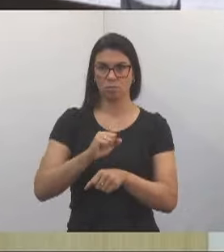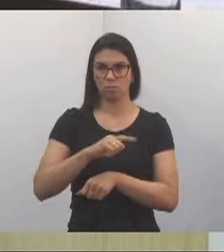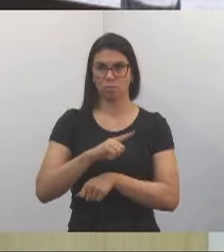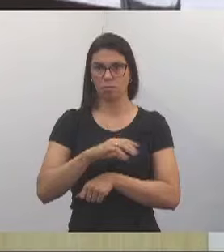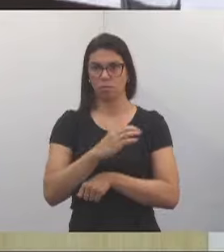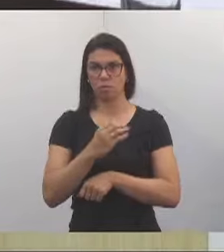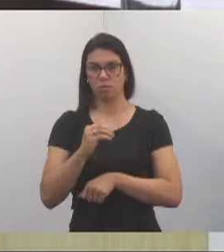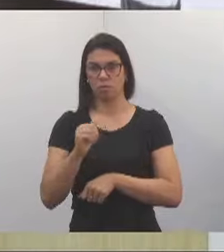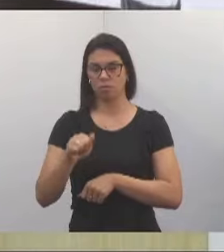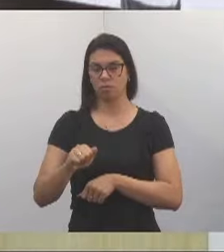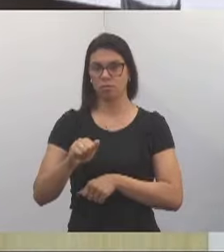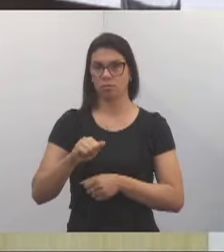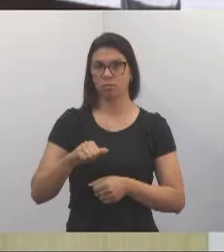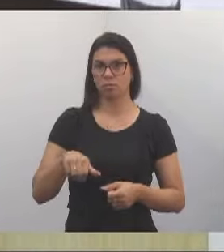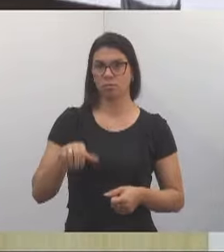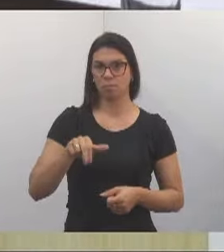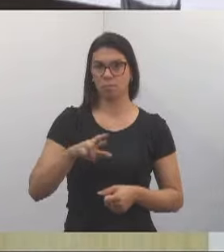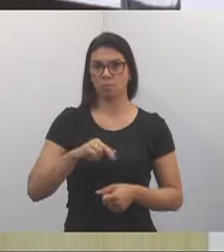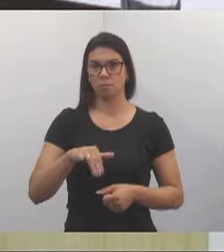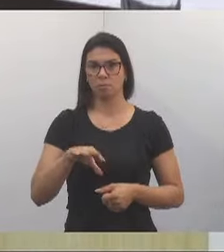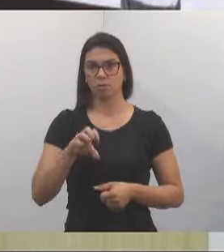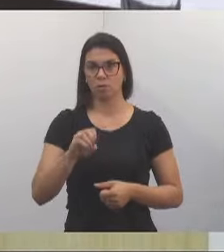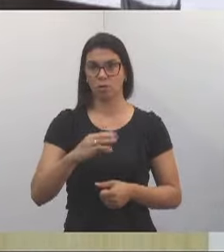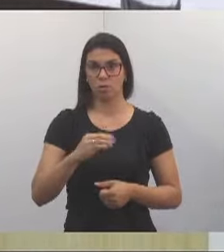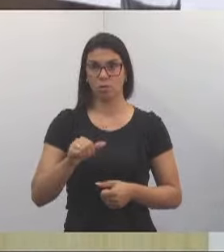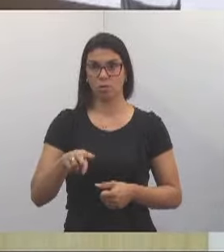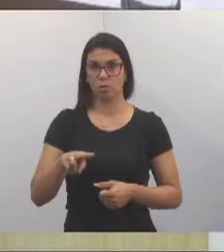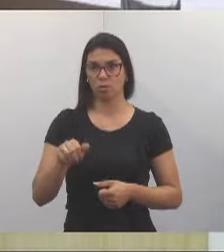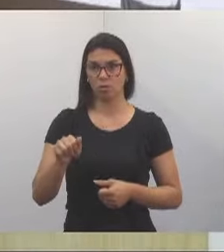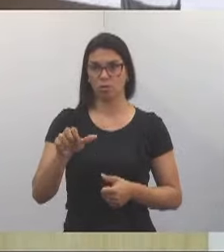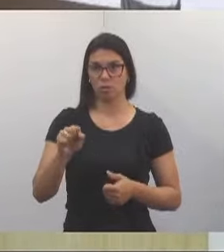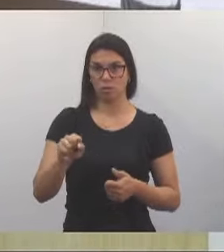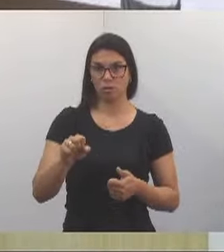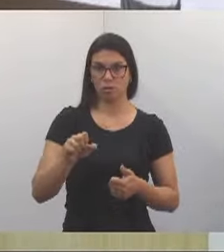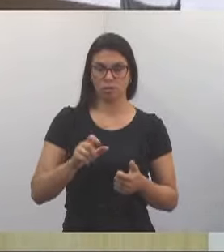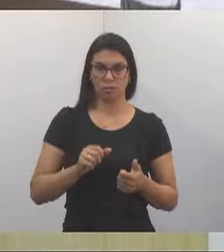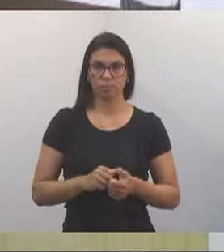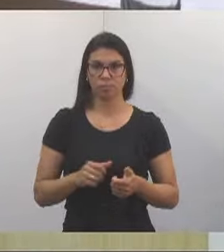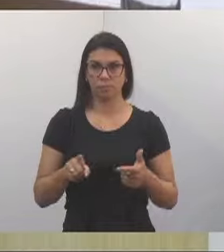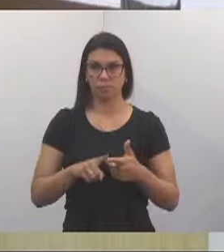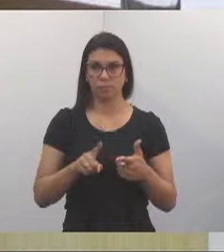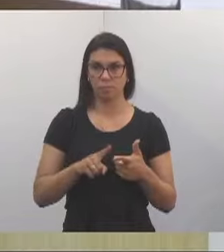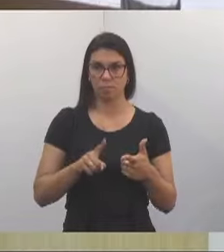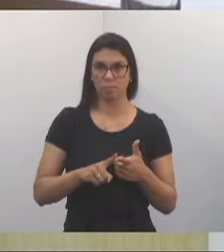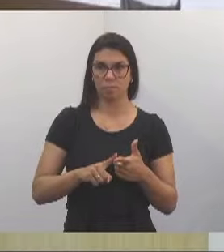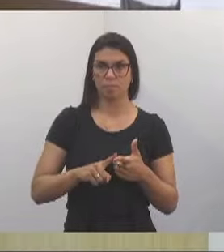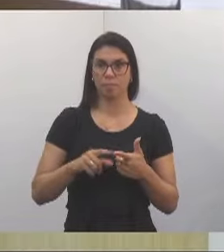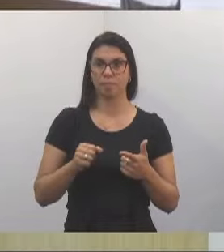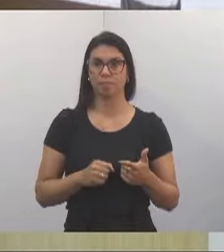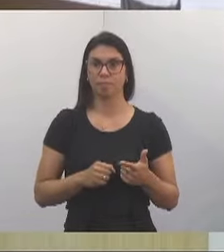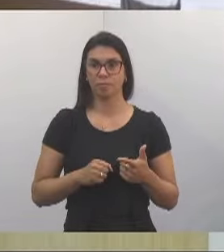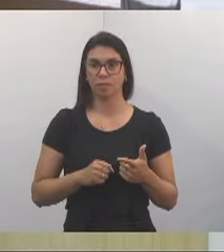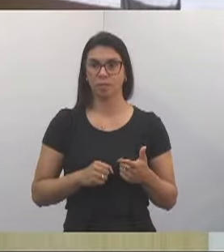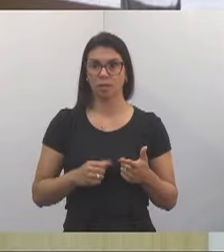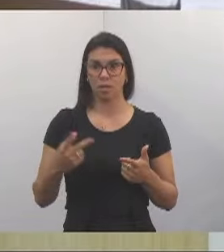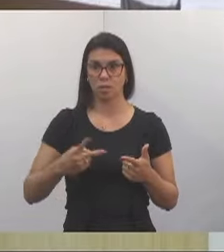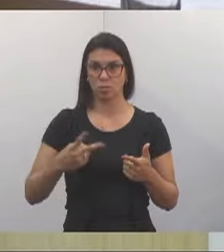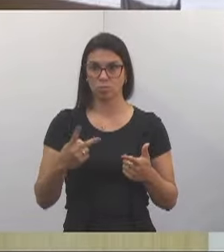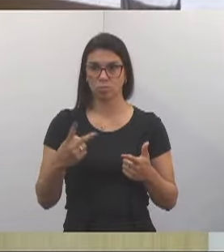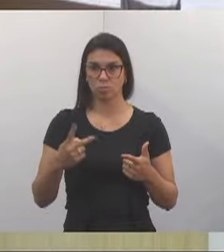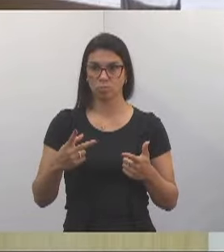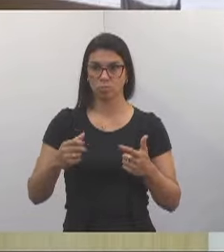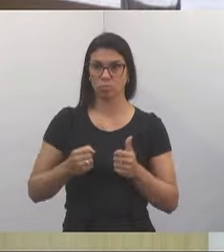à ponte Mário Covas e da duplicação da Avenida Presidente Humberto de Alencar Castelo Branco entre a Prefeitura Municipal de Jacareí